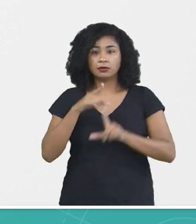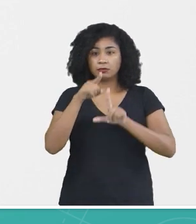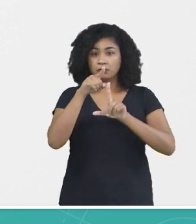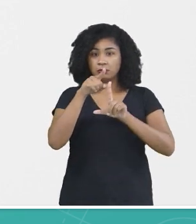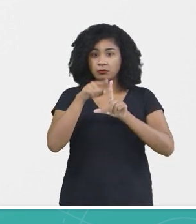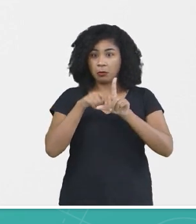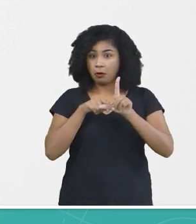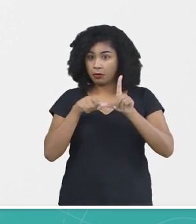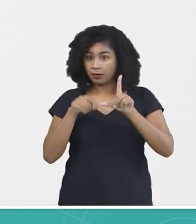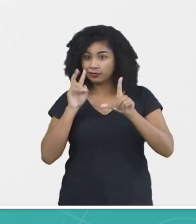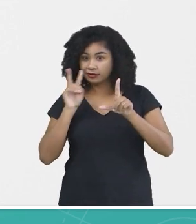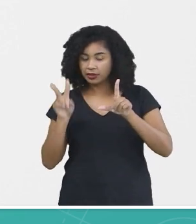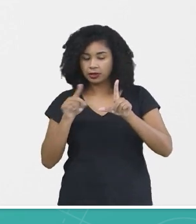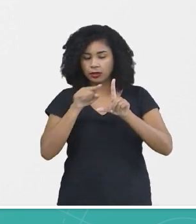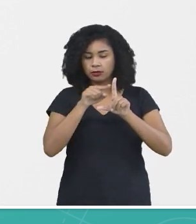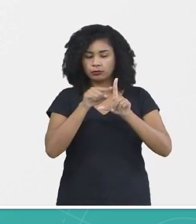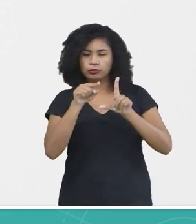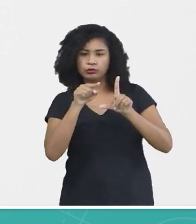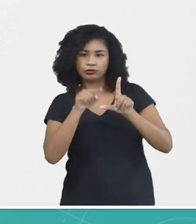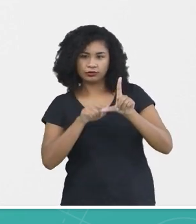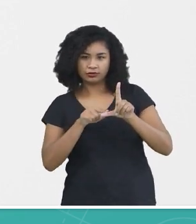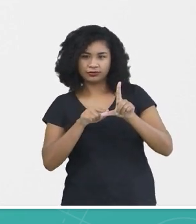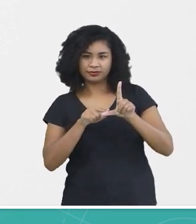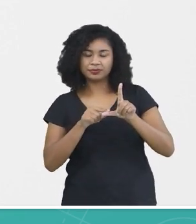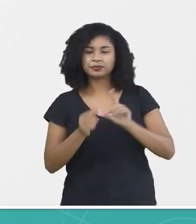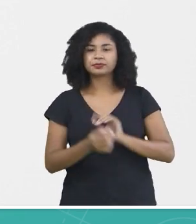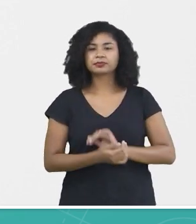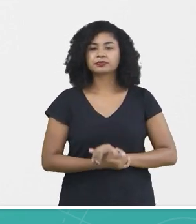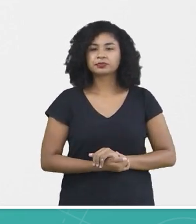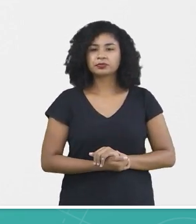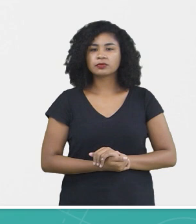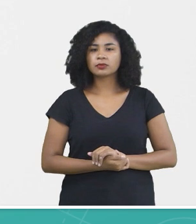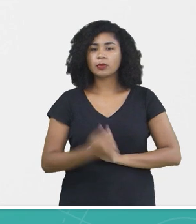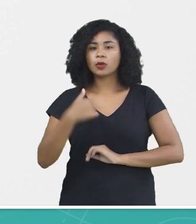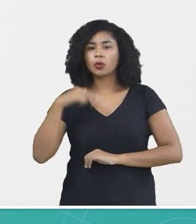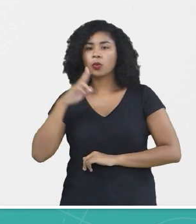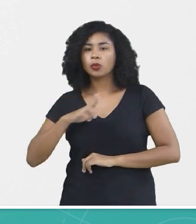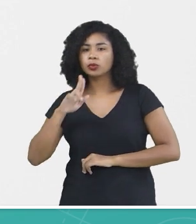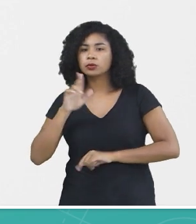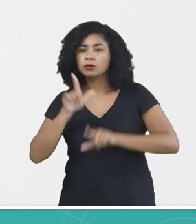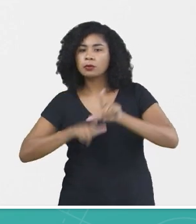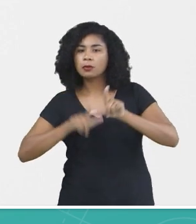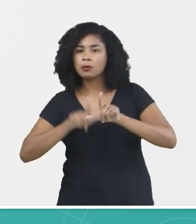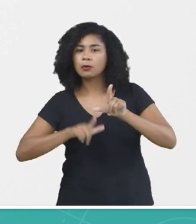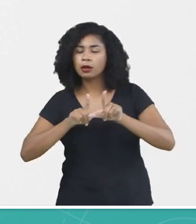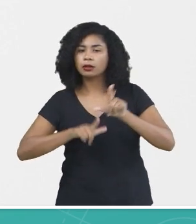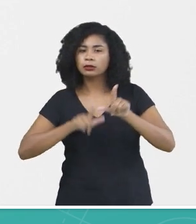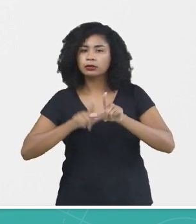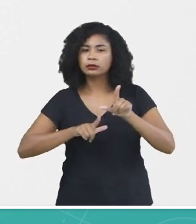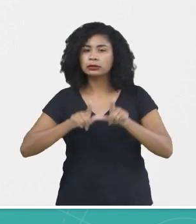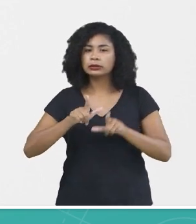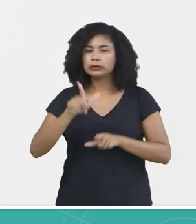letra grega, eu tenho que colocar uma letra grega para o plano. Agora tem uma letra minúscula aí, ó, reta E